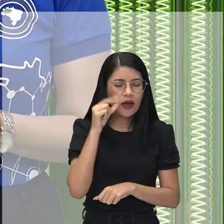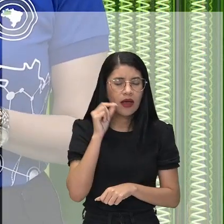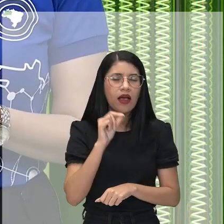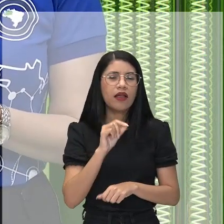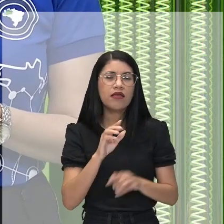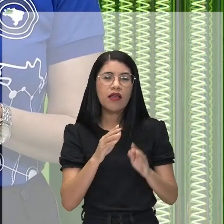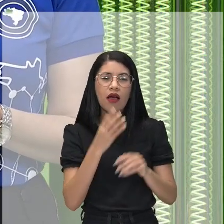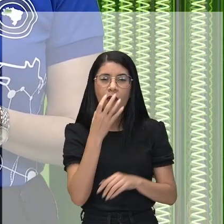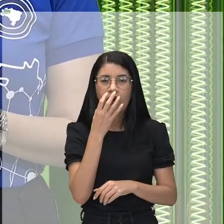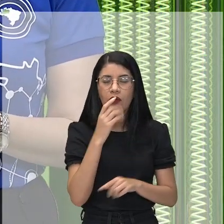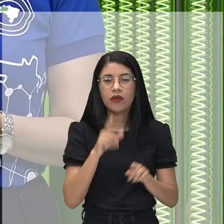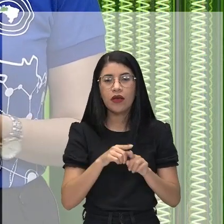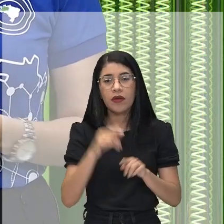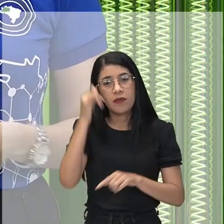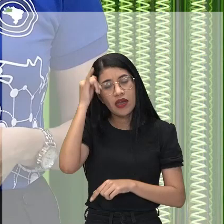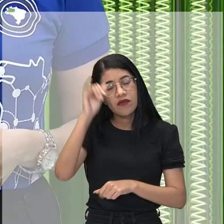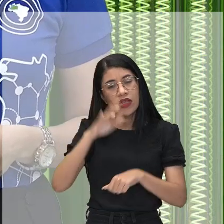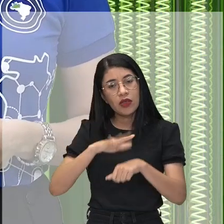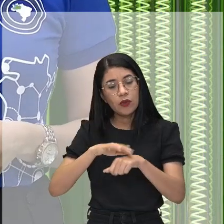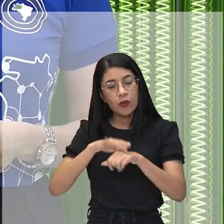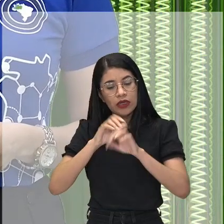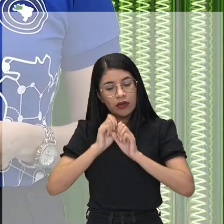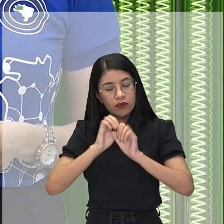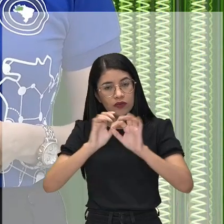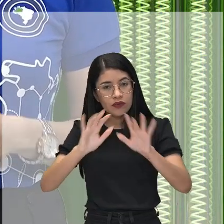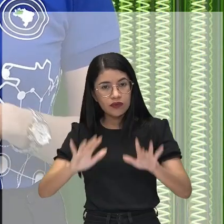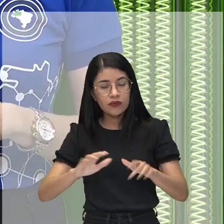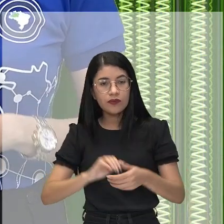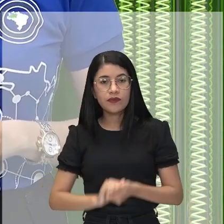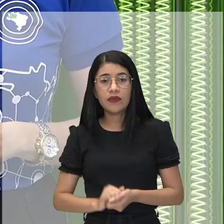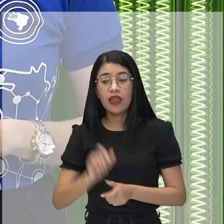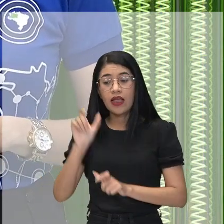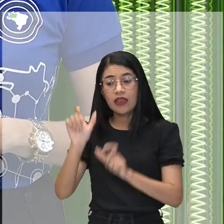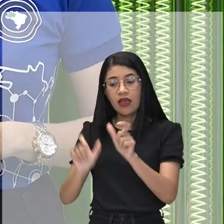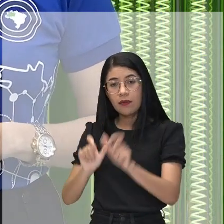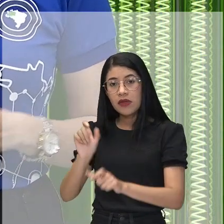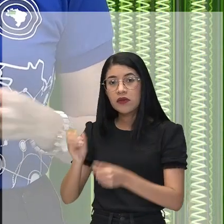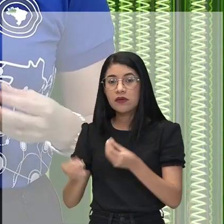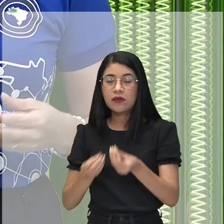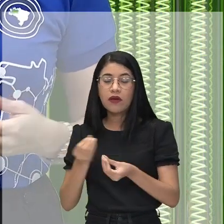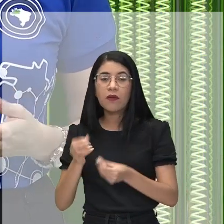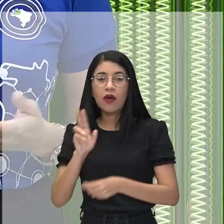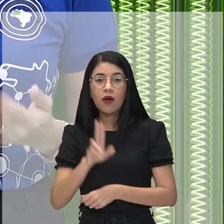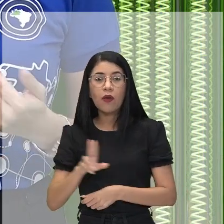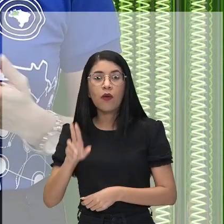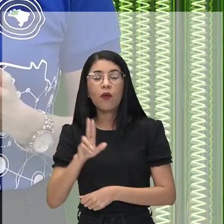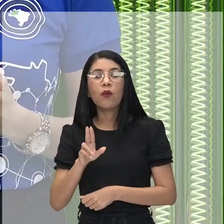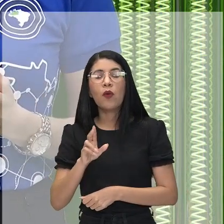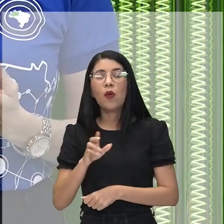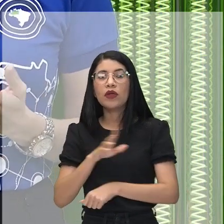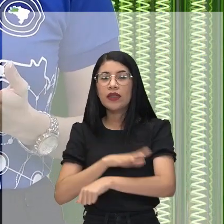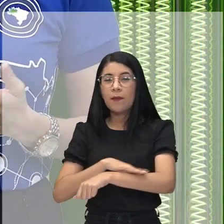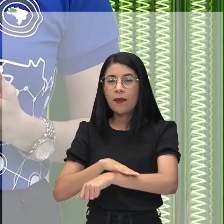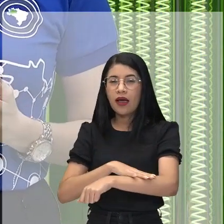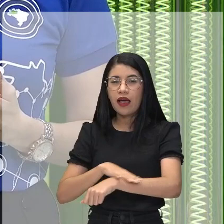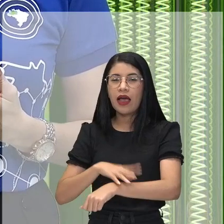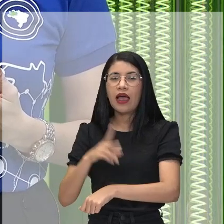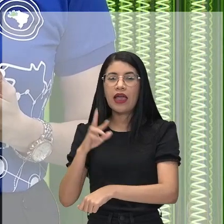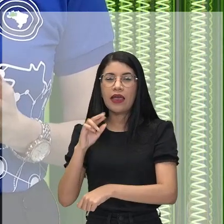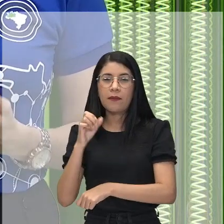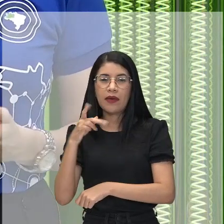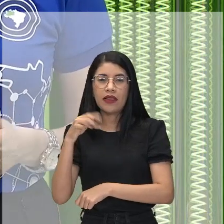seja acometido e nem transmissor. Em pessoas, nós temos aí, por meio de usos repelentes, redes,